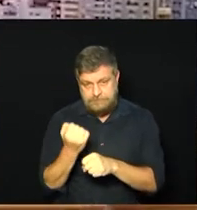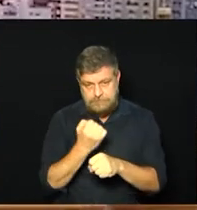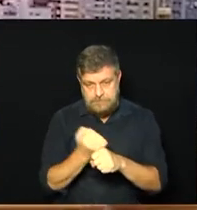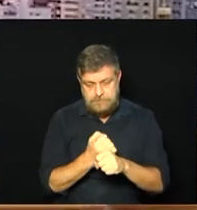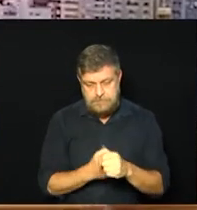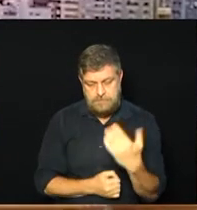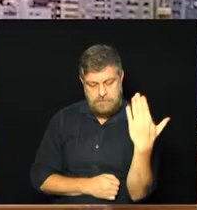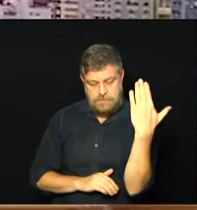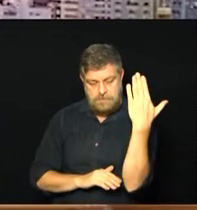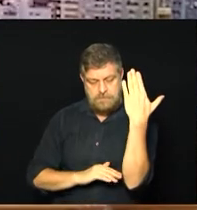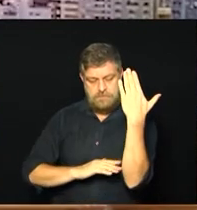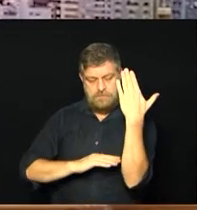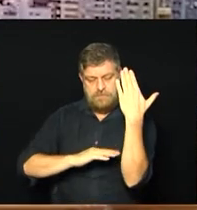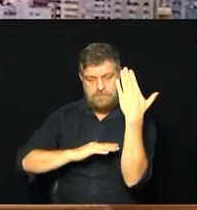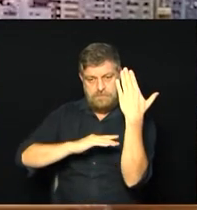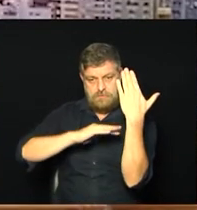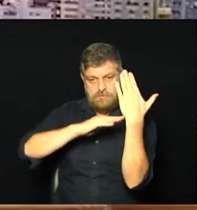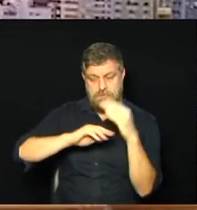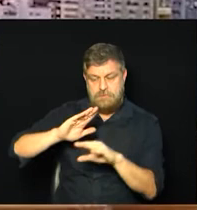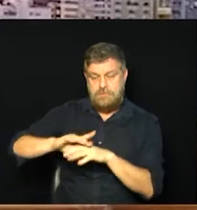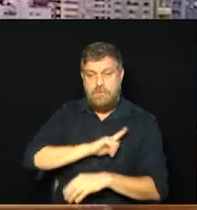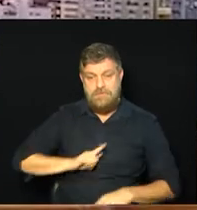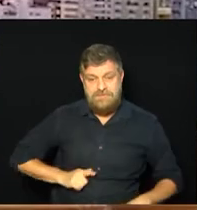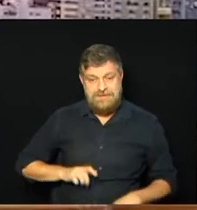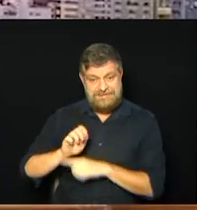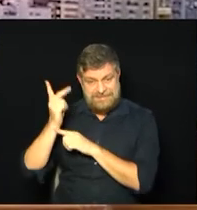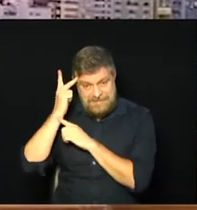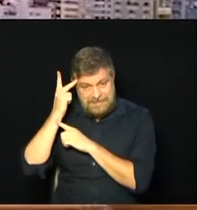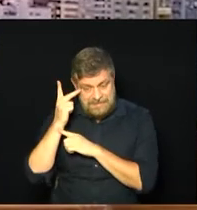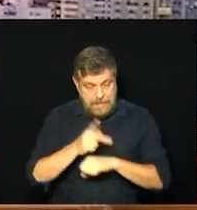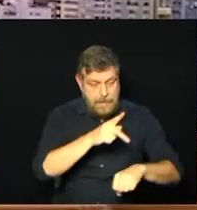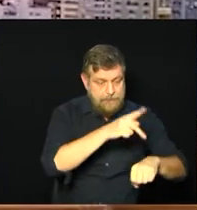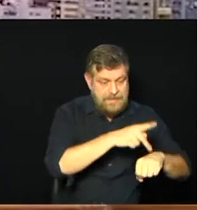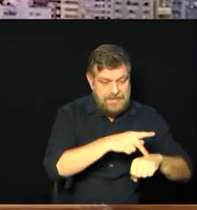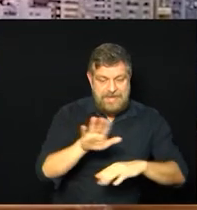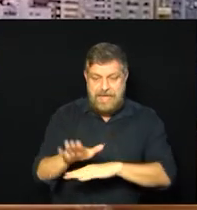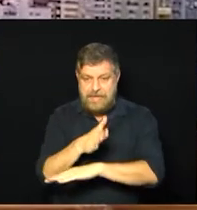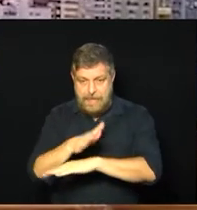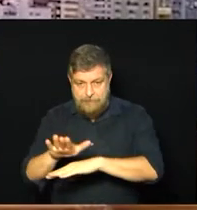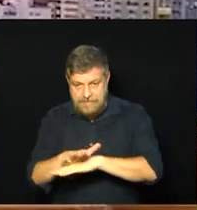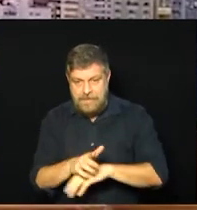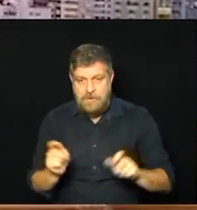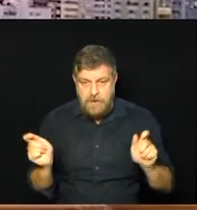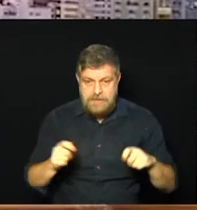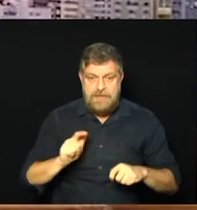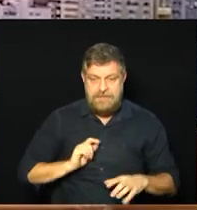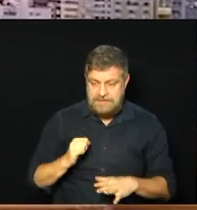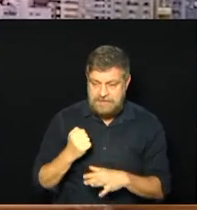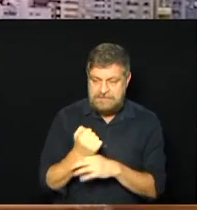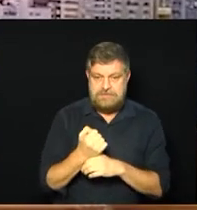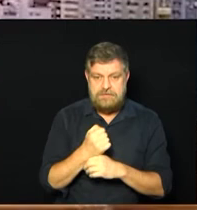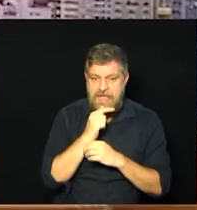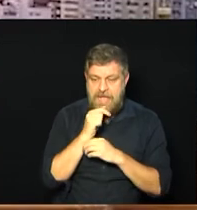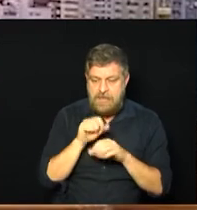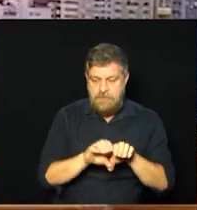da barragem pelo governo do estado de Pedreira e Amparo, você tem a possibilidade de garantir